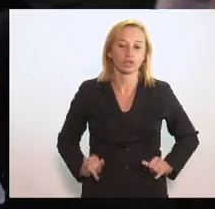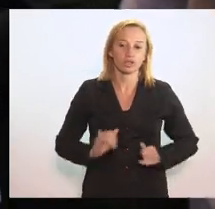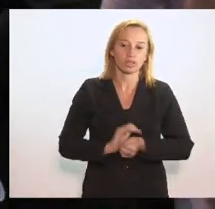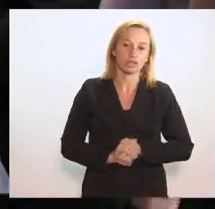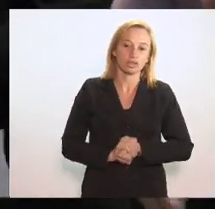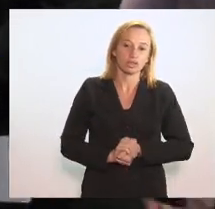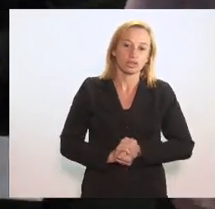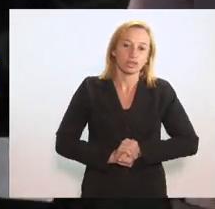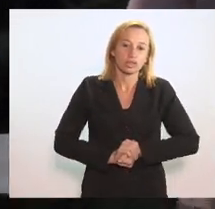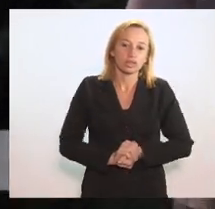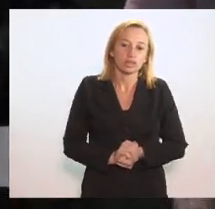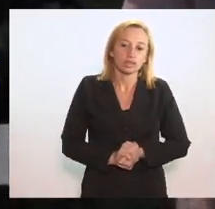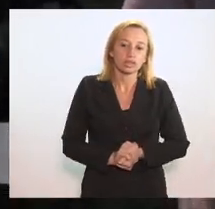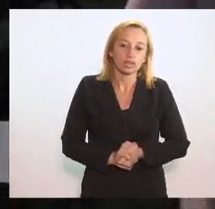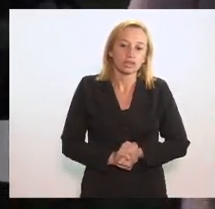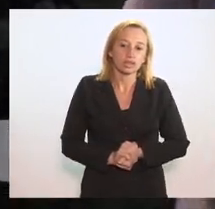malefício